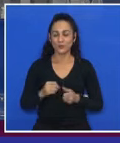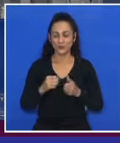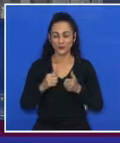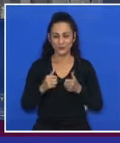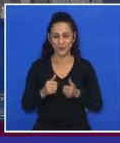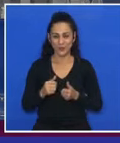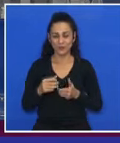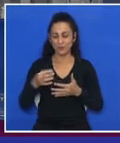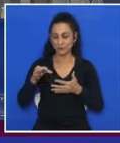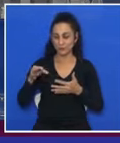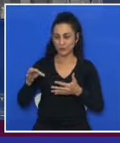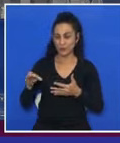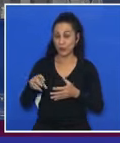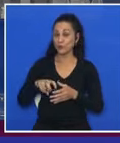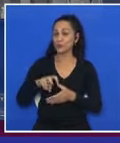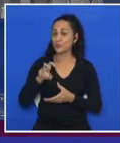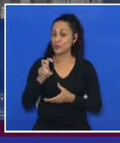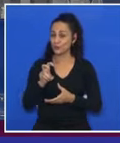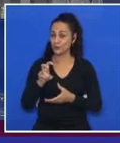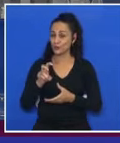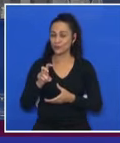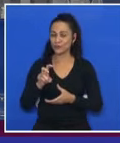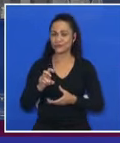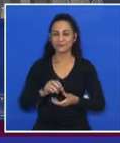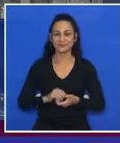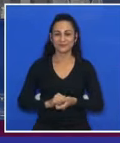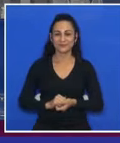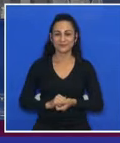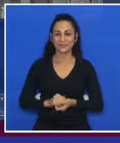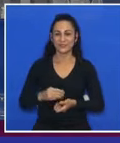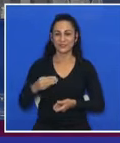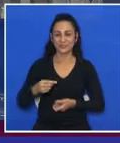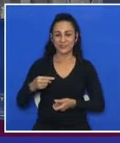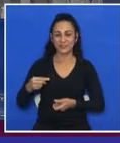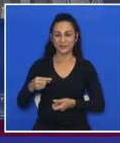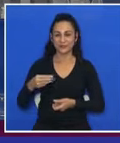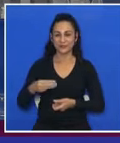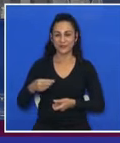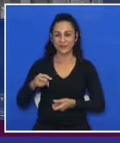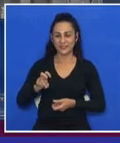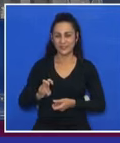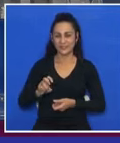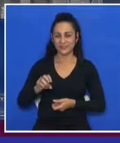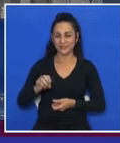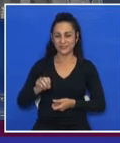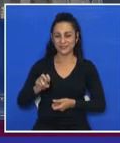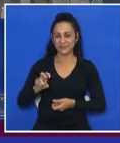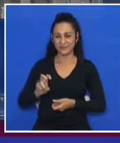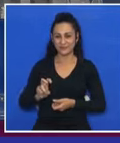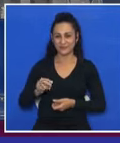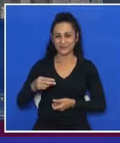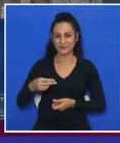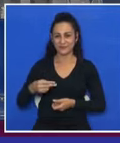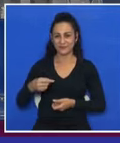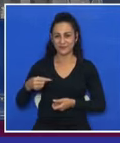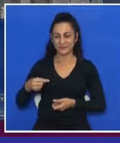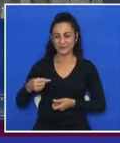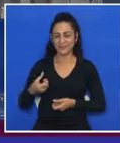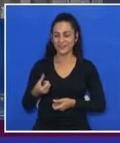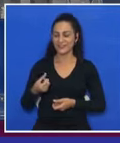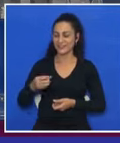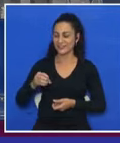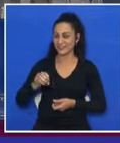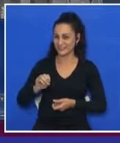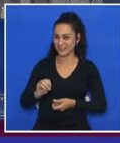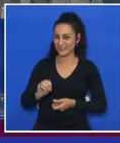Muito bem, vamos confirmar os 5 números sorteados. 31, 35, 05, 21